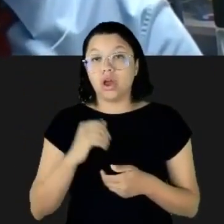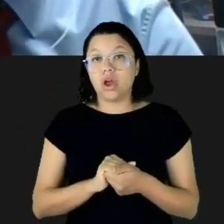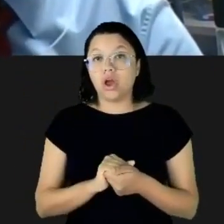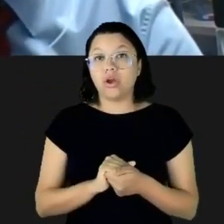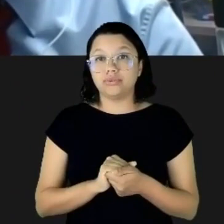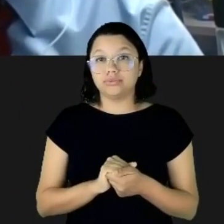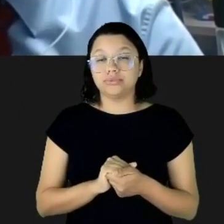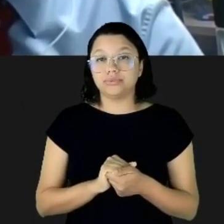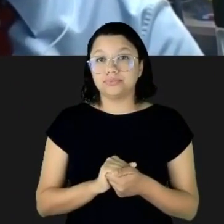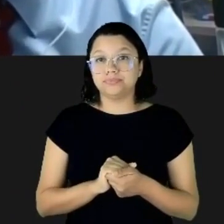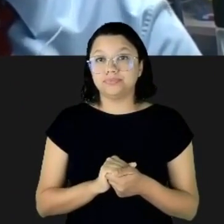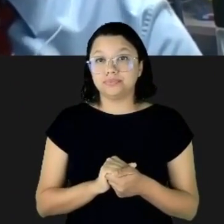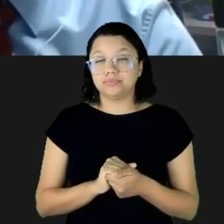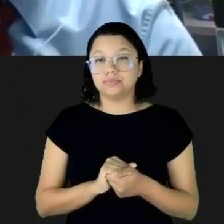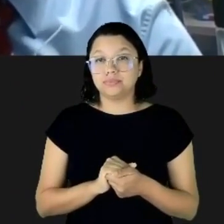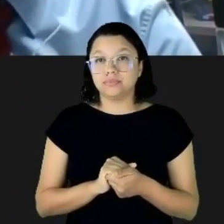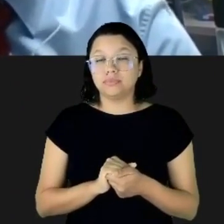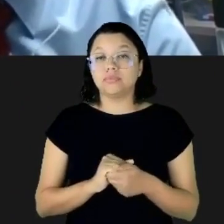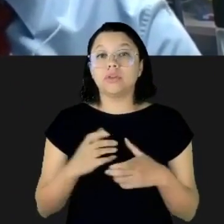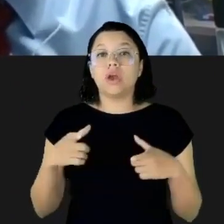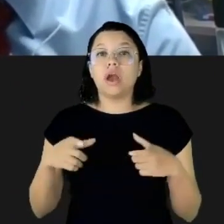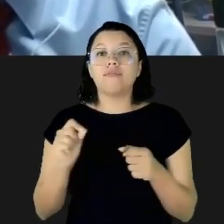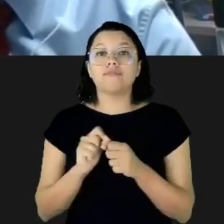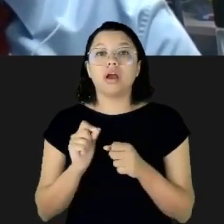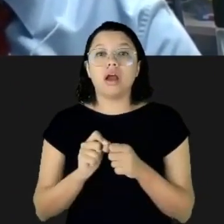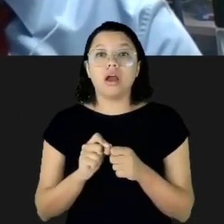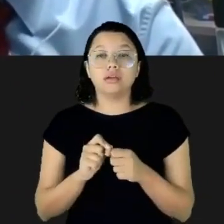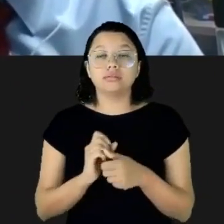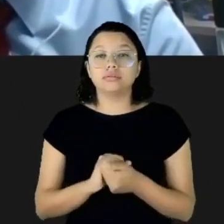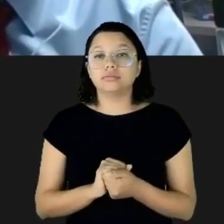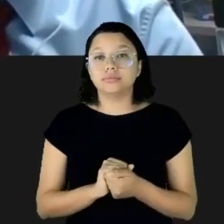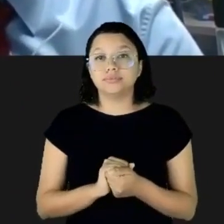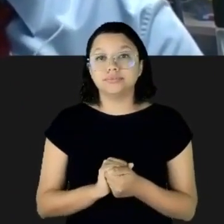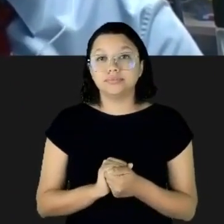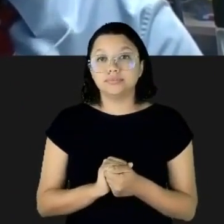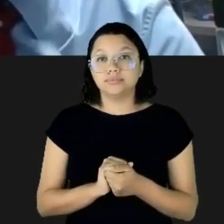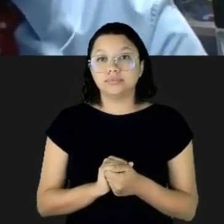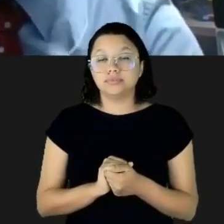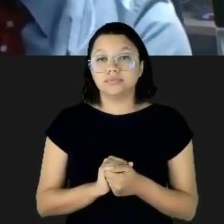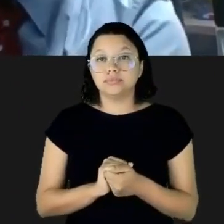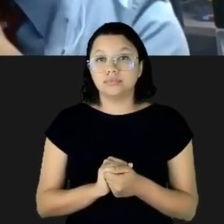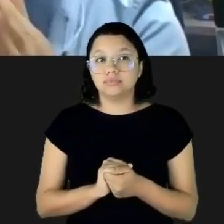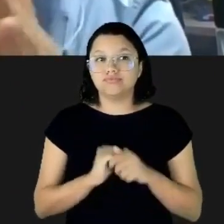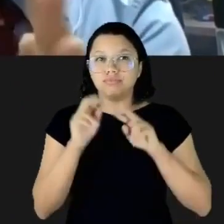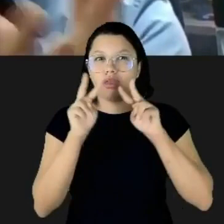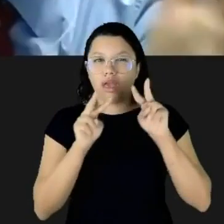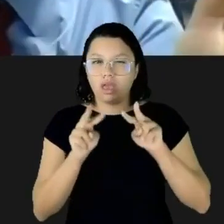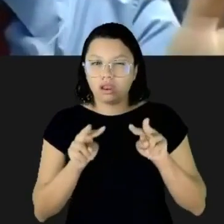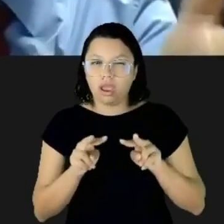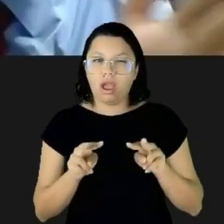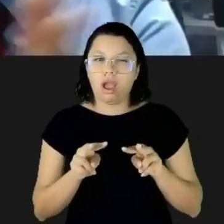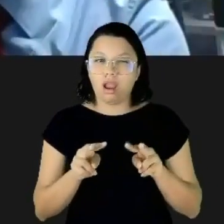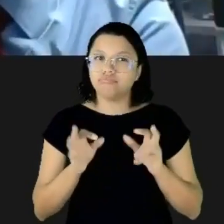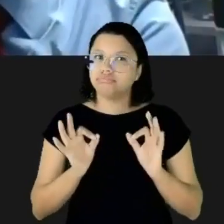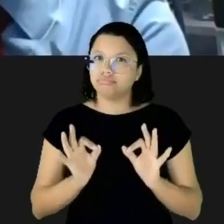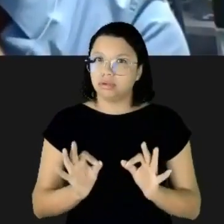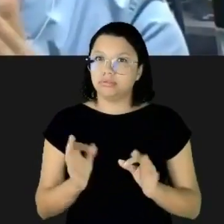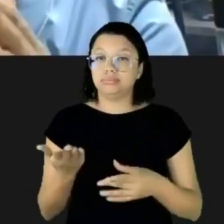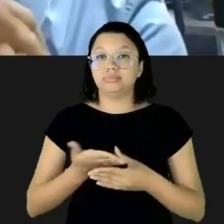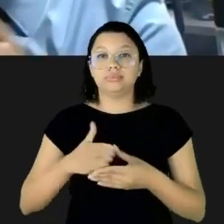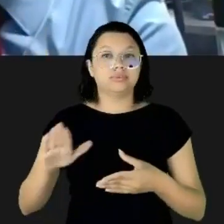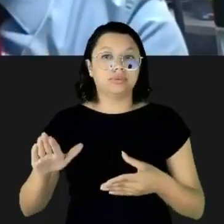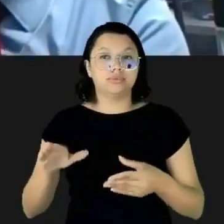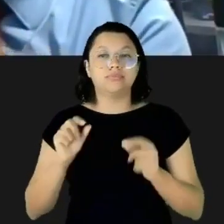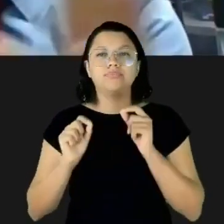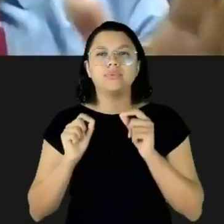acordo aonde se faz a análise efetiva